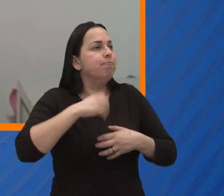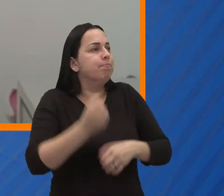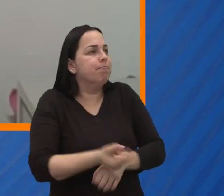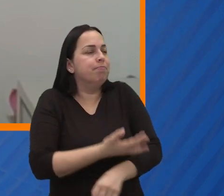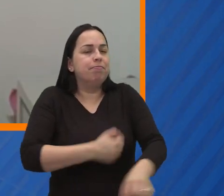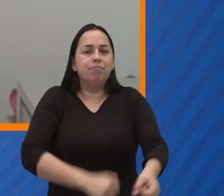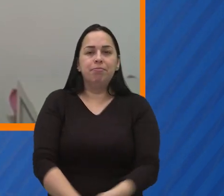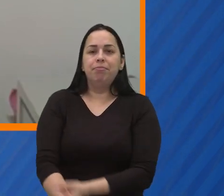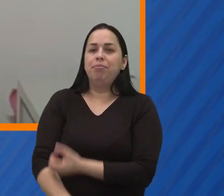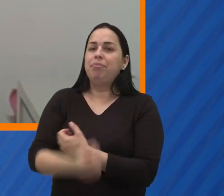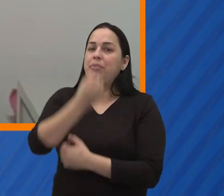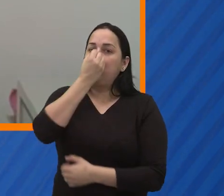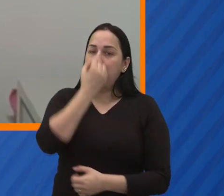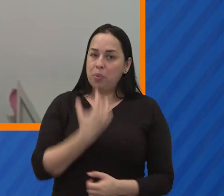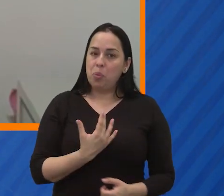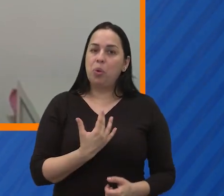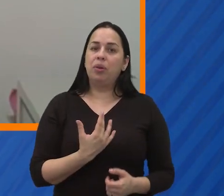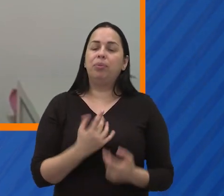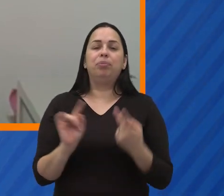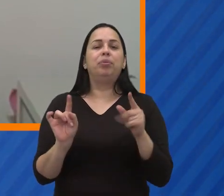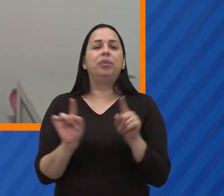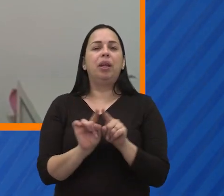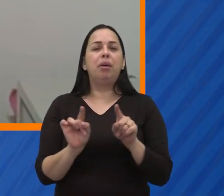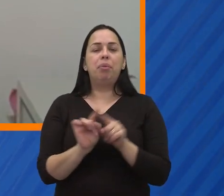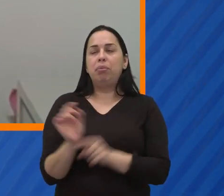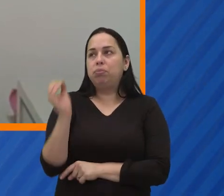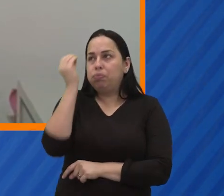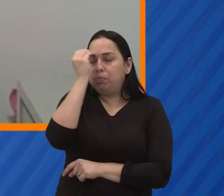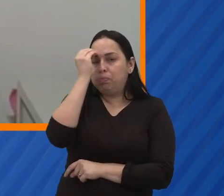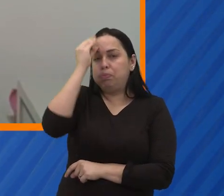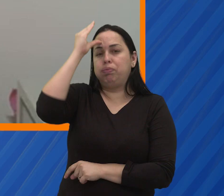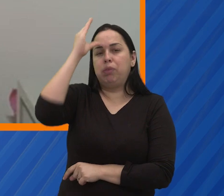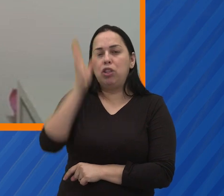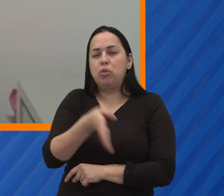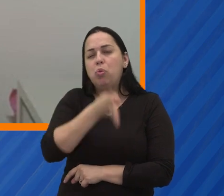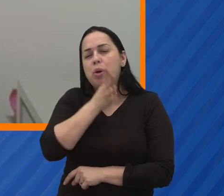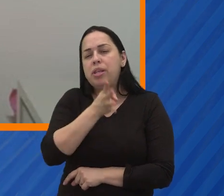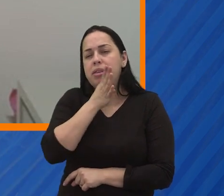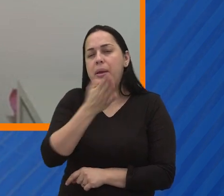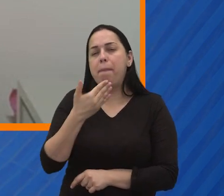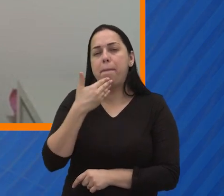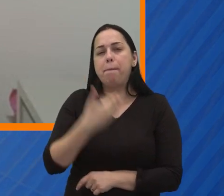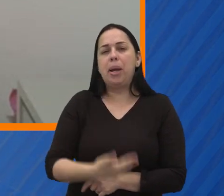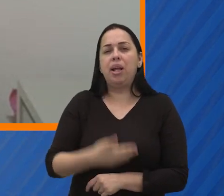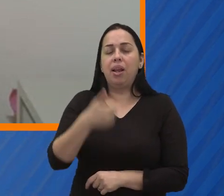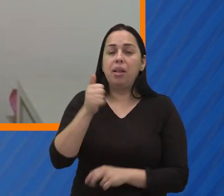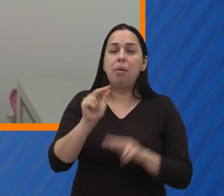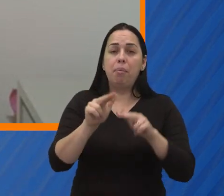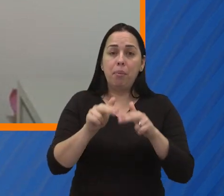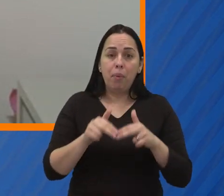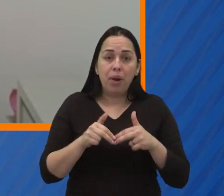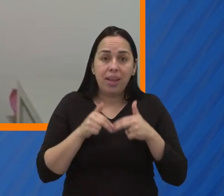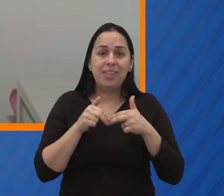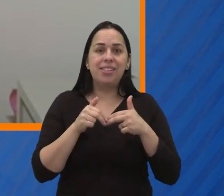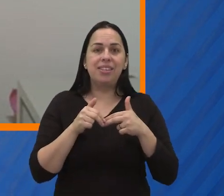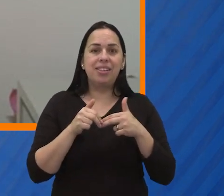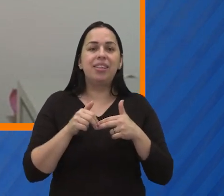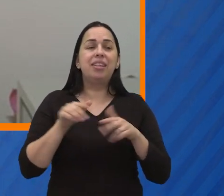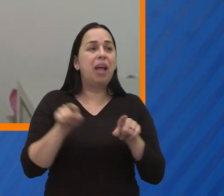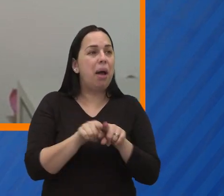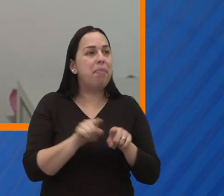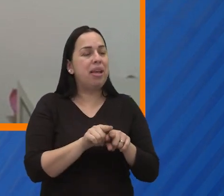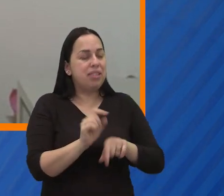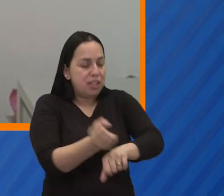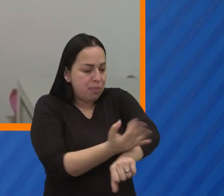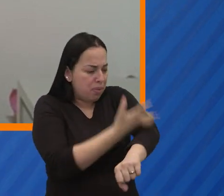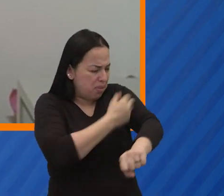emoções positivas. A gente pode ter uma emoção de conhecer, de entender melhor alguma coisa. Então, essas emoções positivas, e às vezes